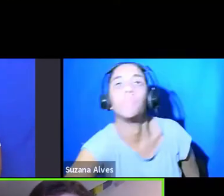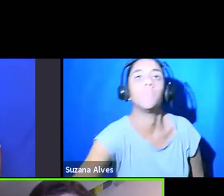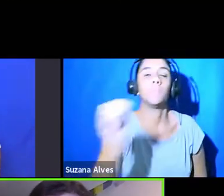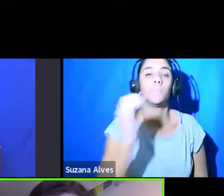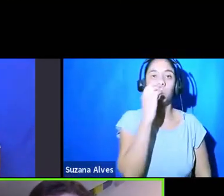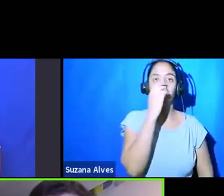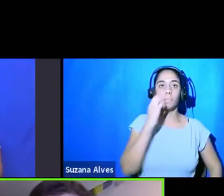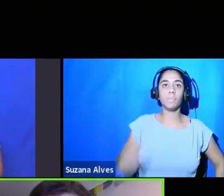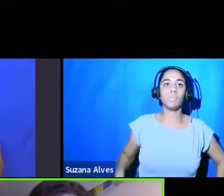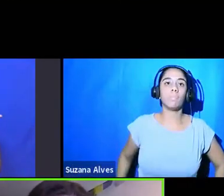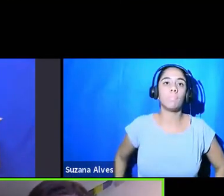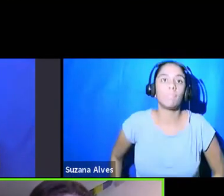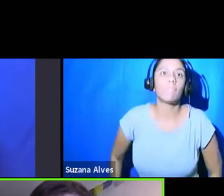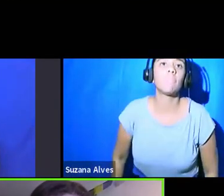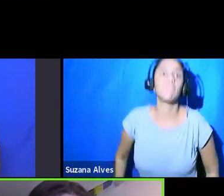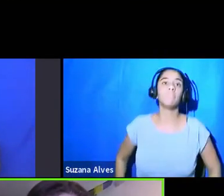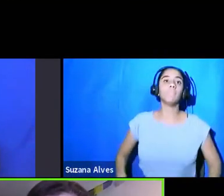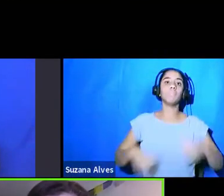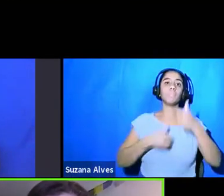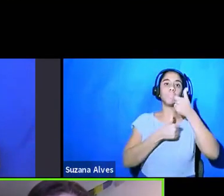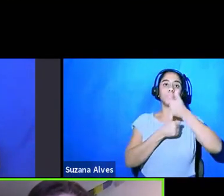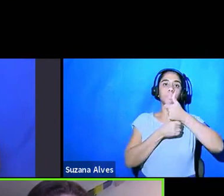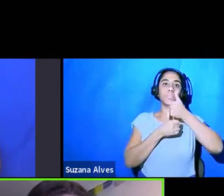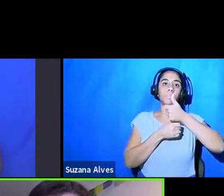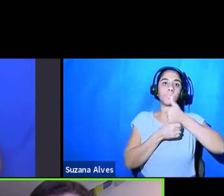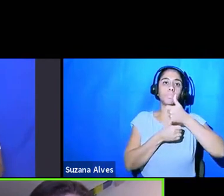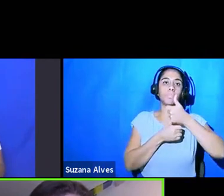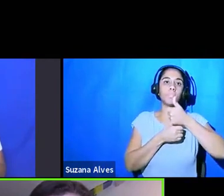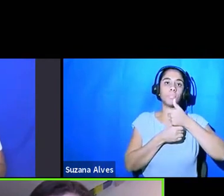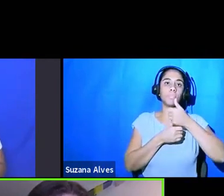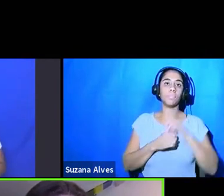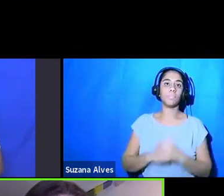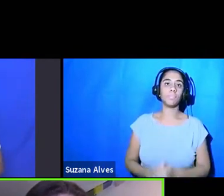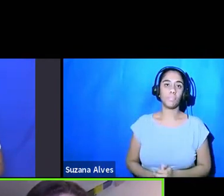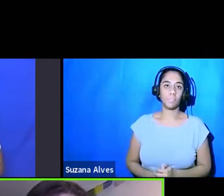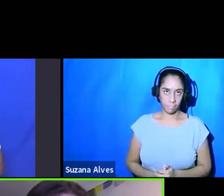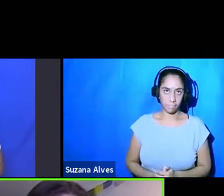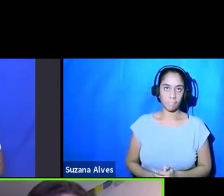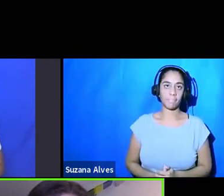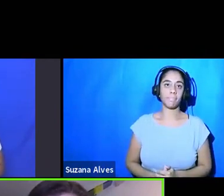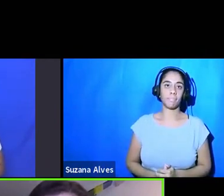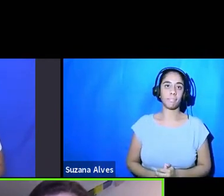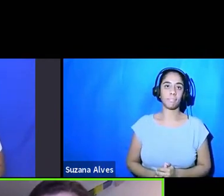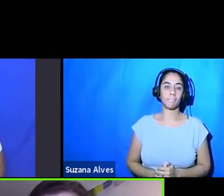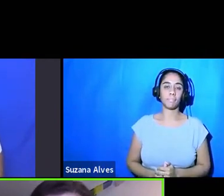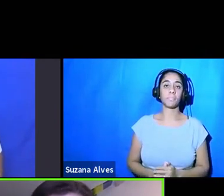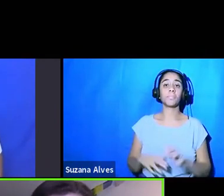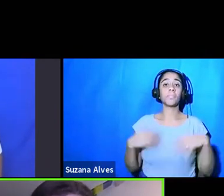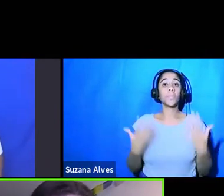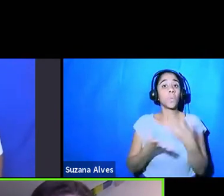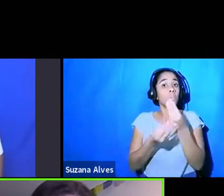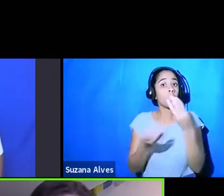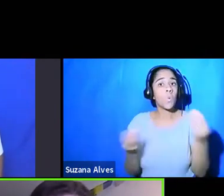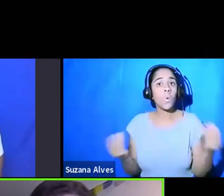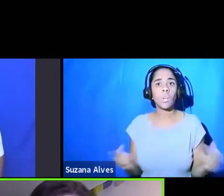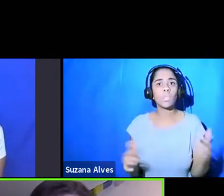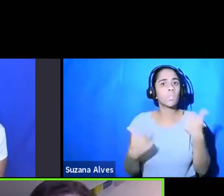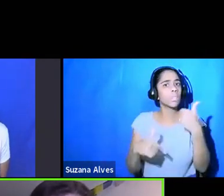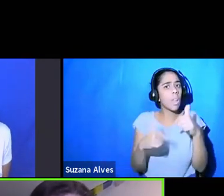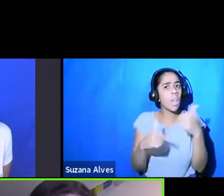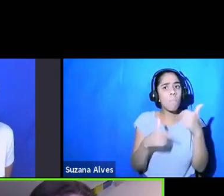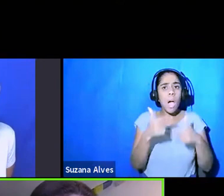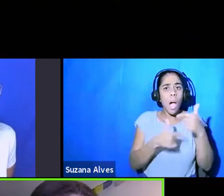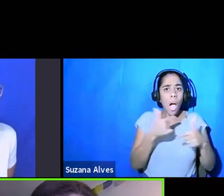colectivo a tantas labores que ejercen tantas pessoas especialmente as mulheres em que as mulheres em Chile ainda